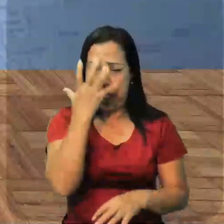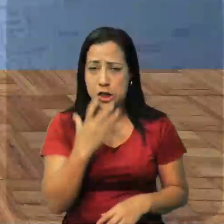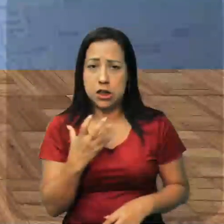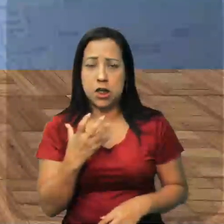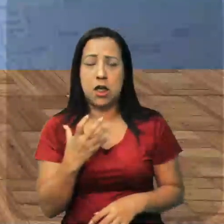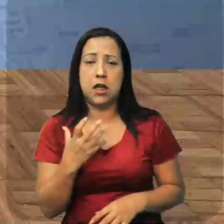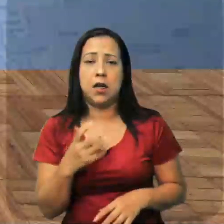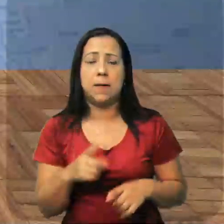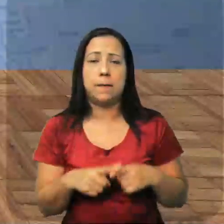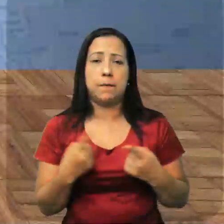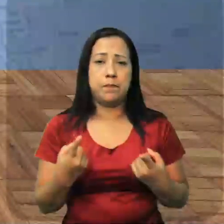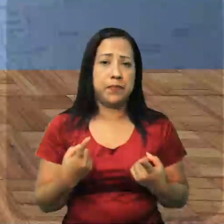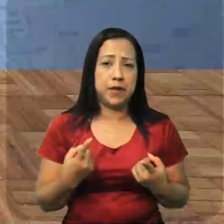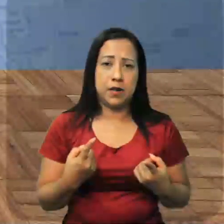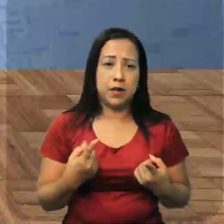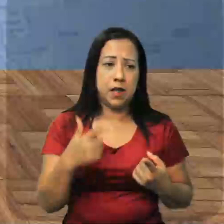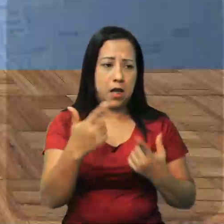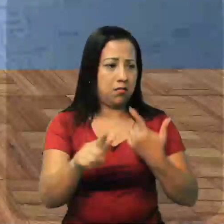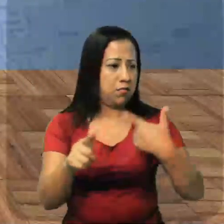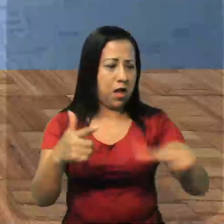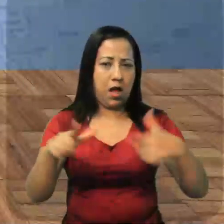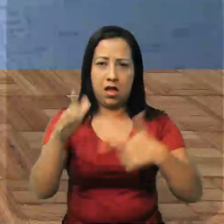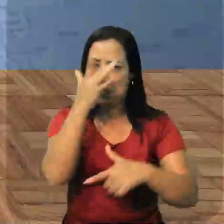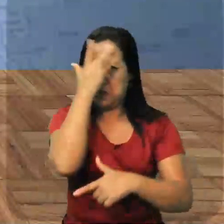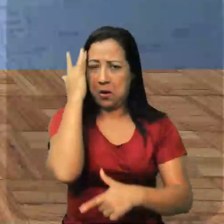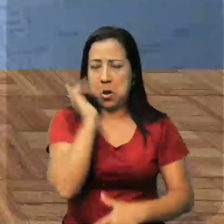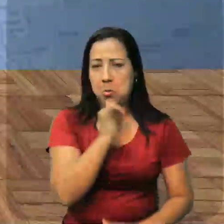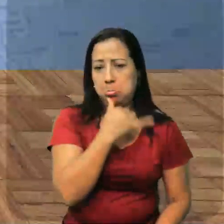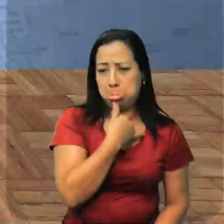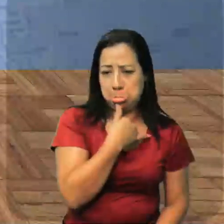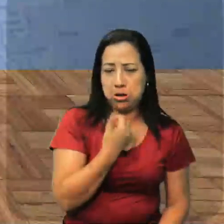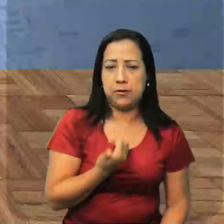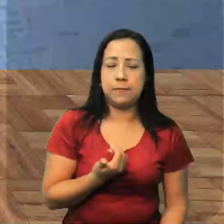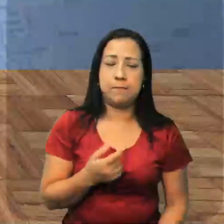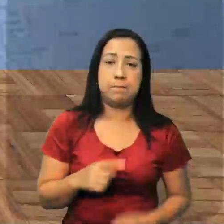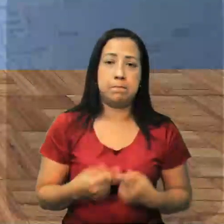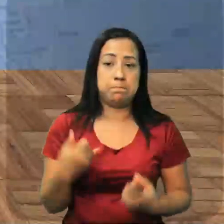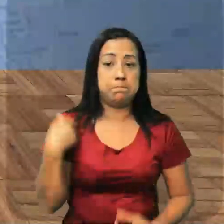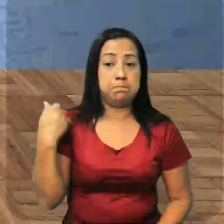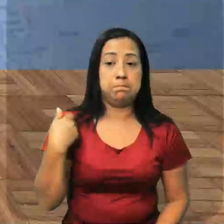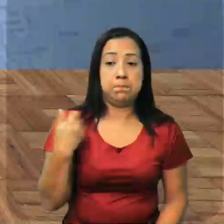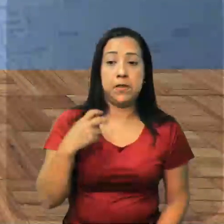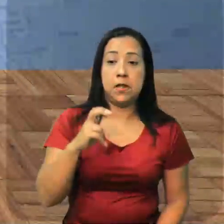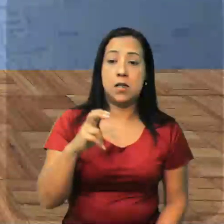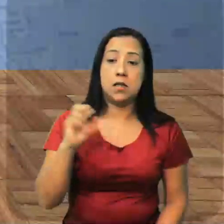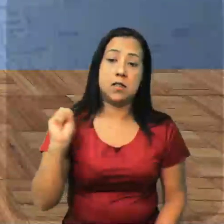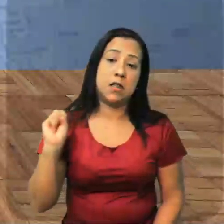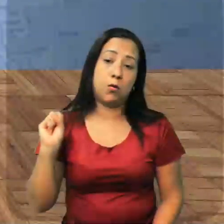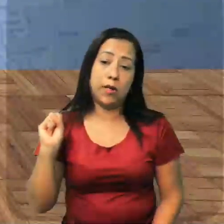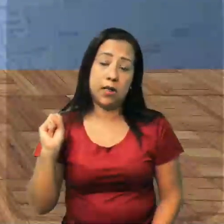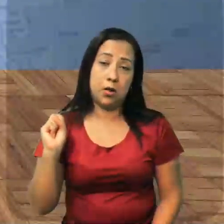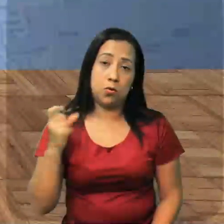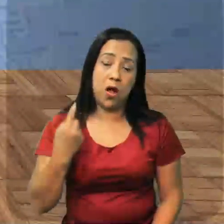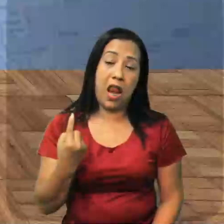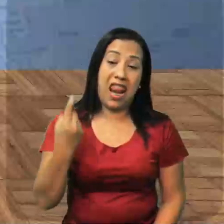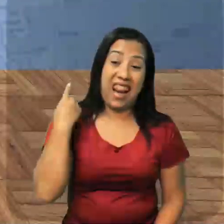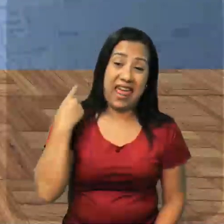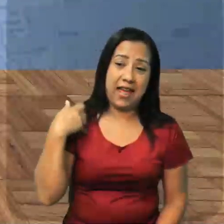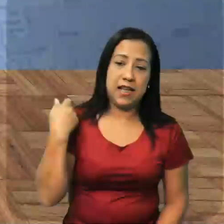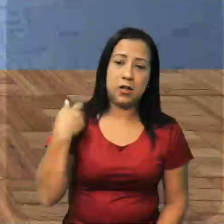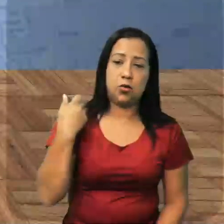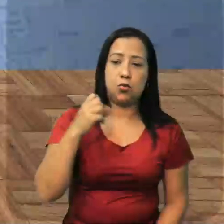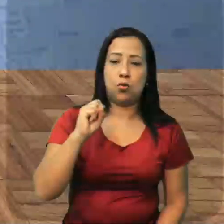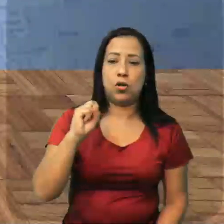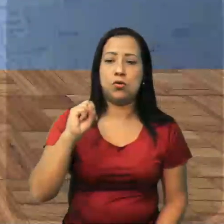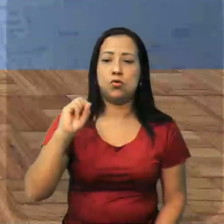que ninguém fica feliz. Eu estou com 58. Lá nos anos 80 eu já estava